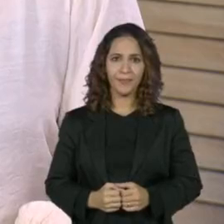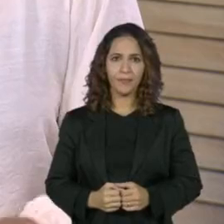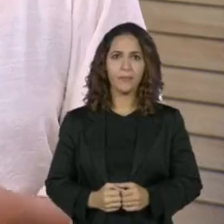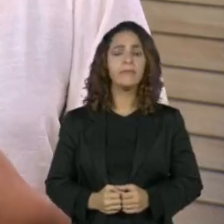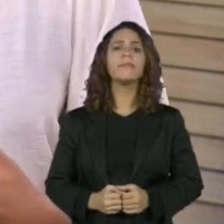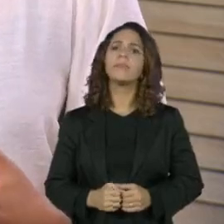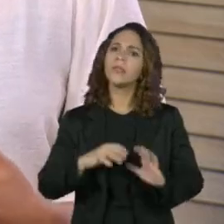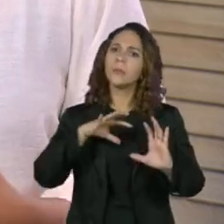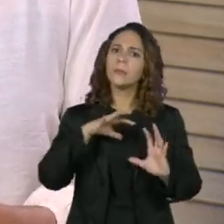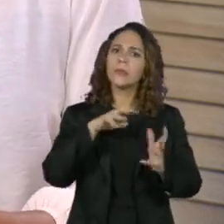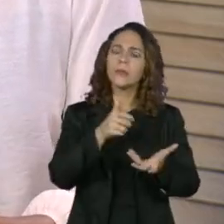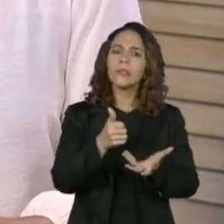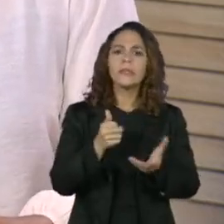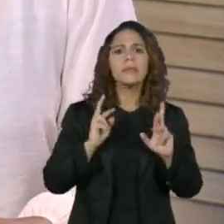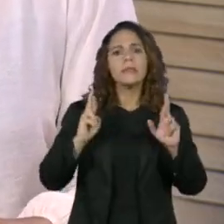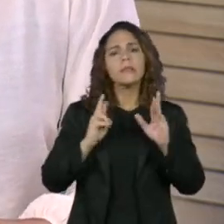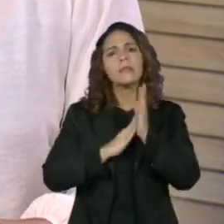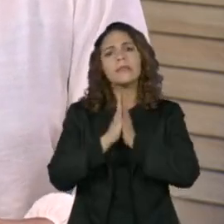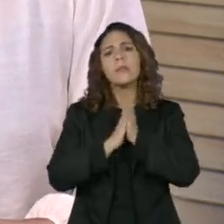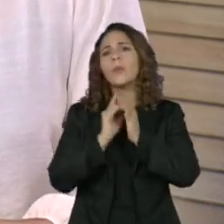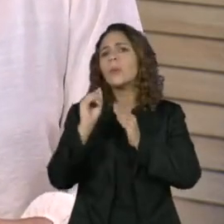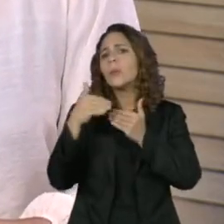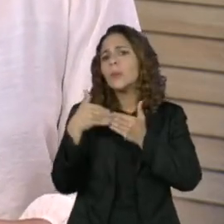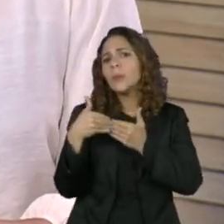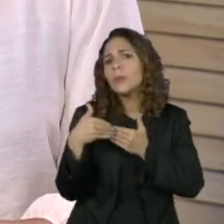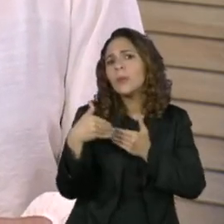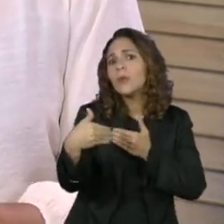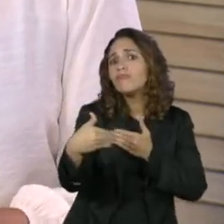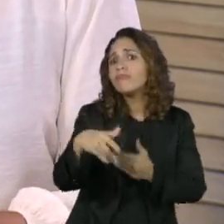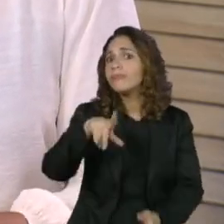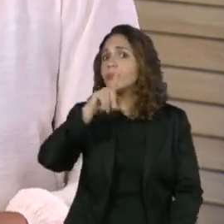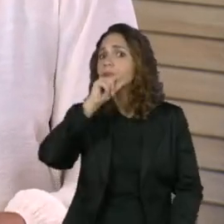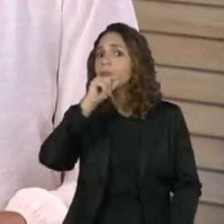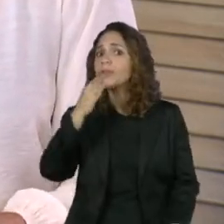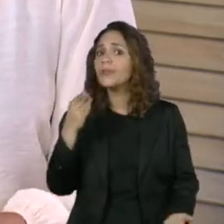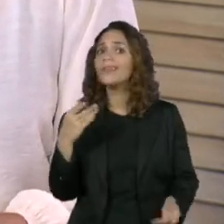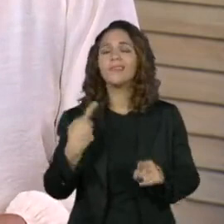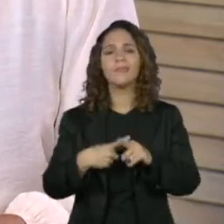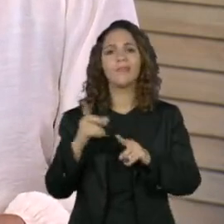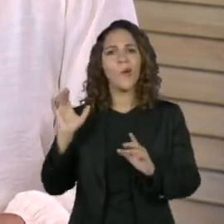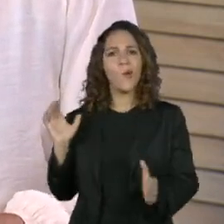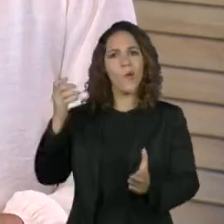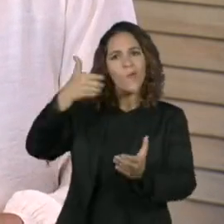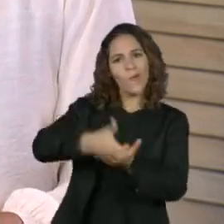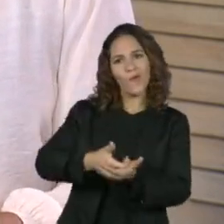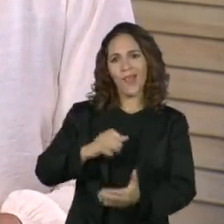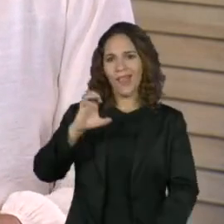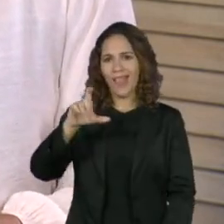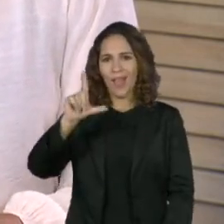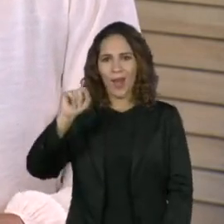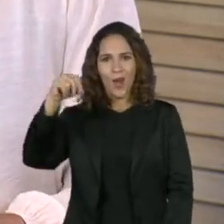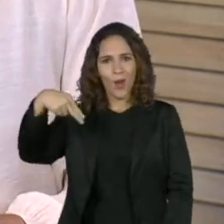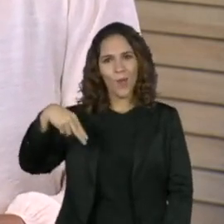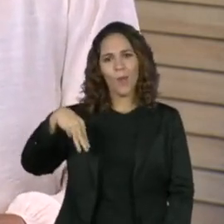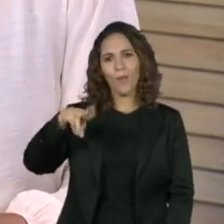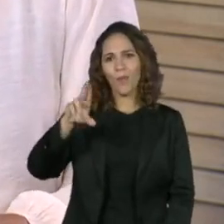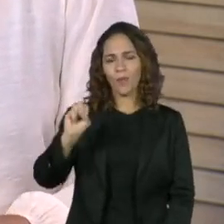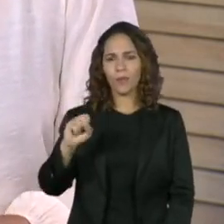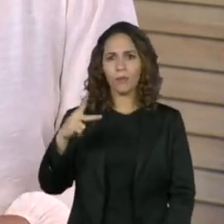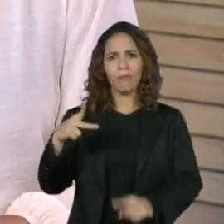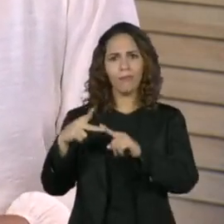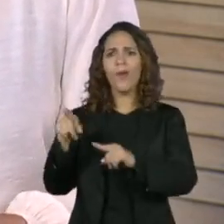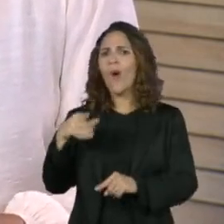o segundo vive a expectativa do que irá acontecer com Twitter após a rede social ser comprada por Elon musk